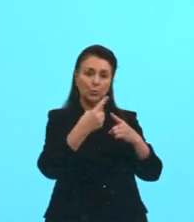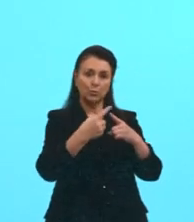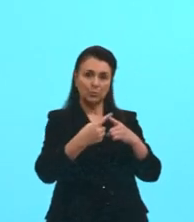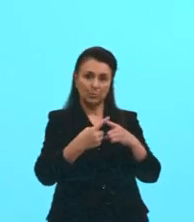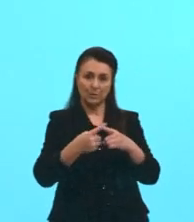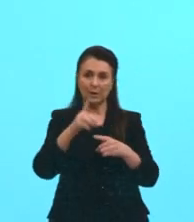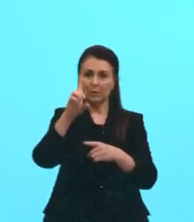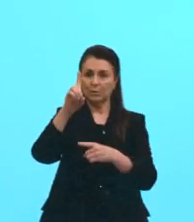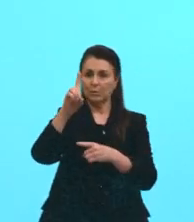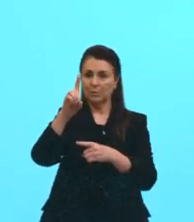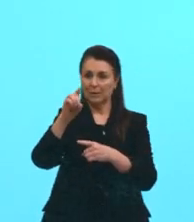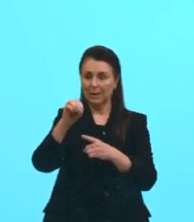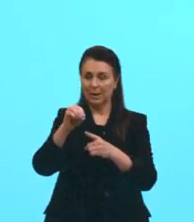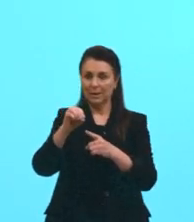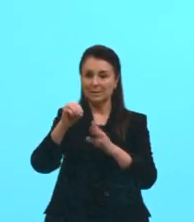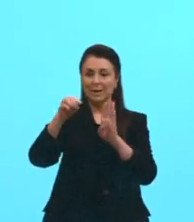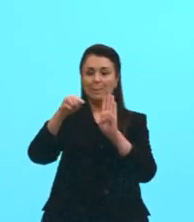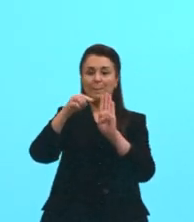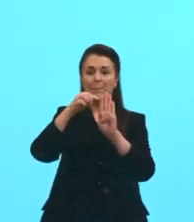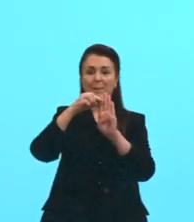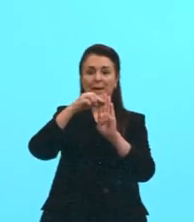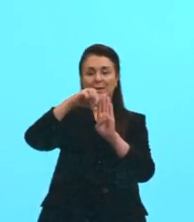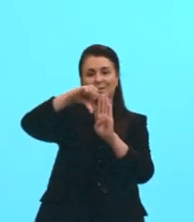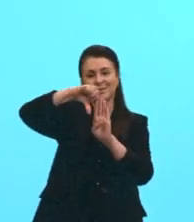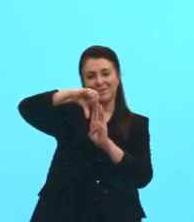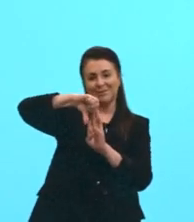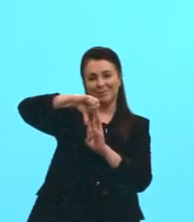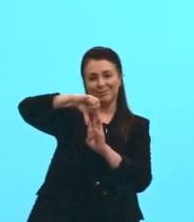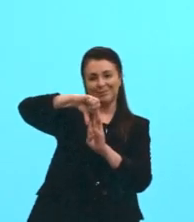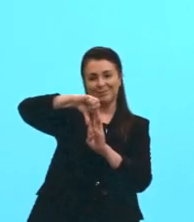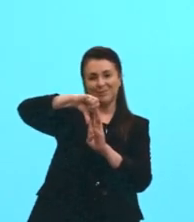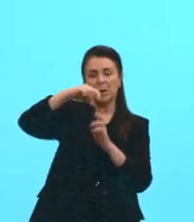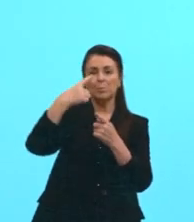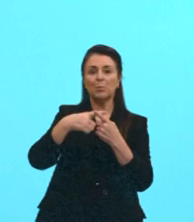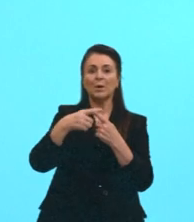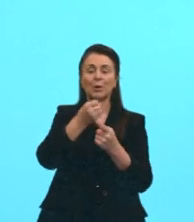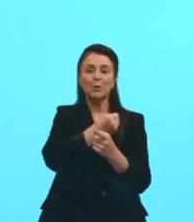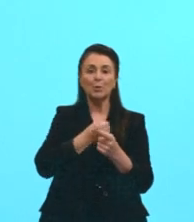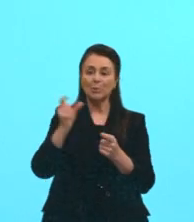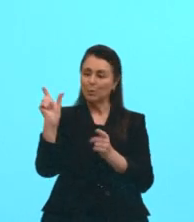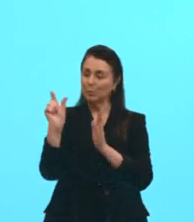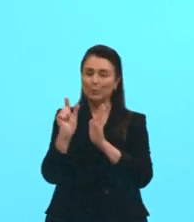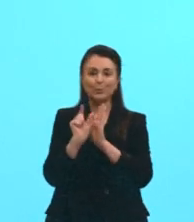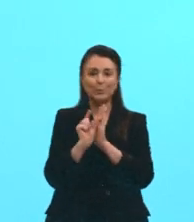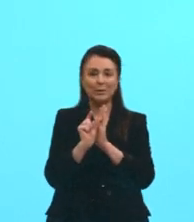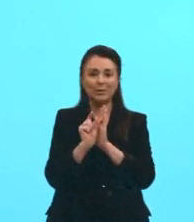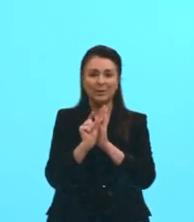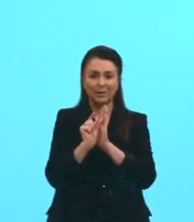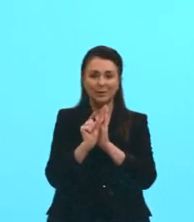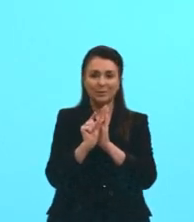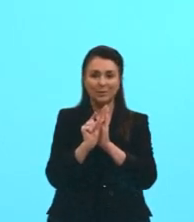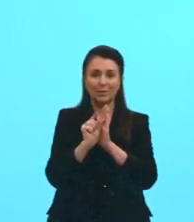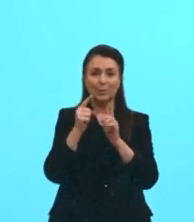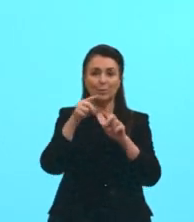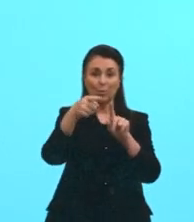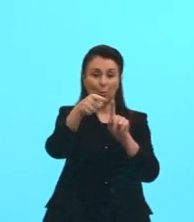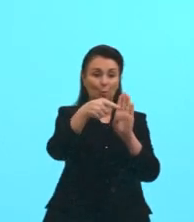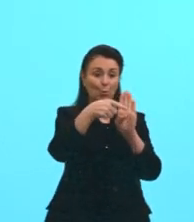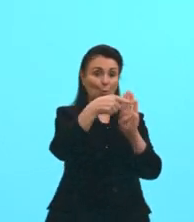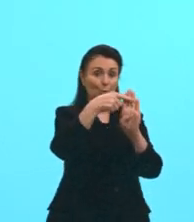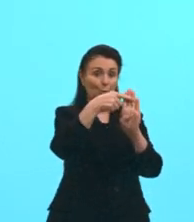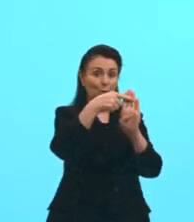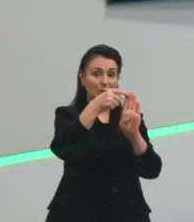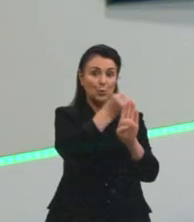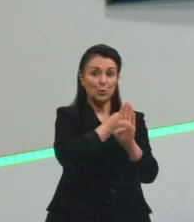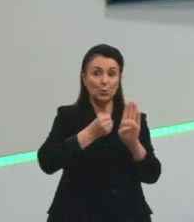10 elevado a menos nove porque lembra gente é um número pequeno então necessariamente eu tenho que apresentar com o expoente negativo a